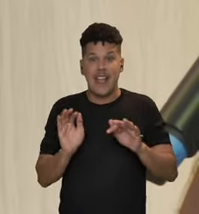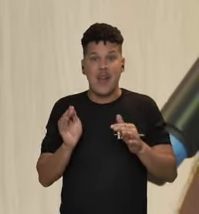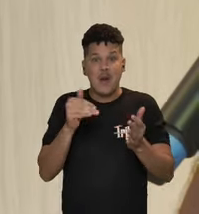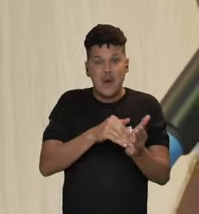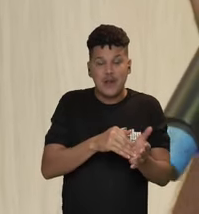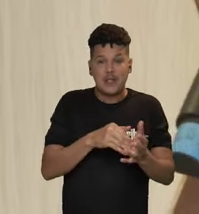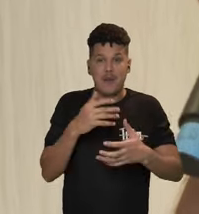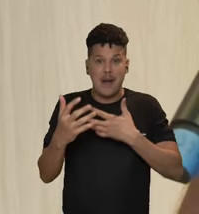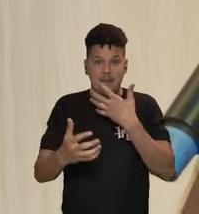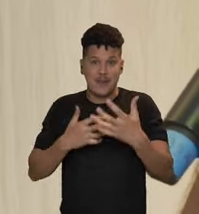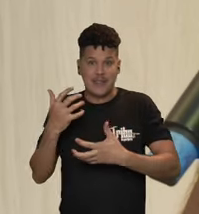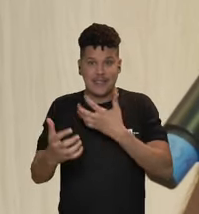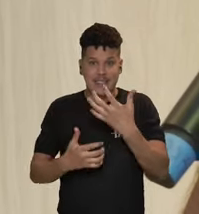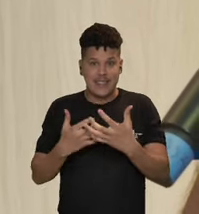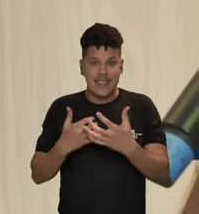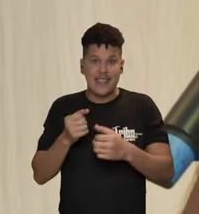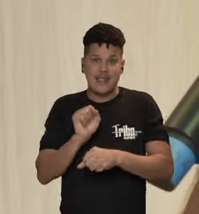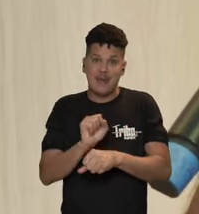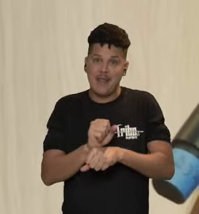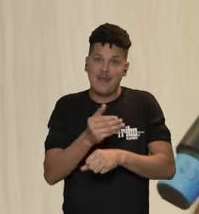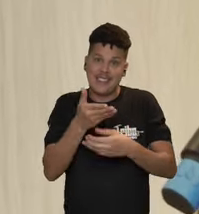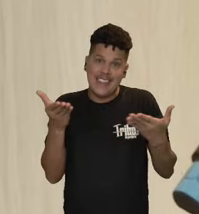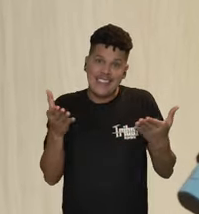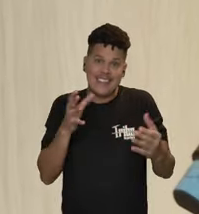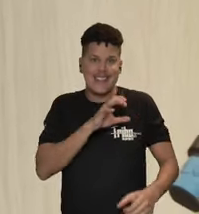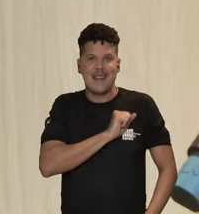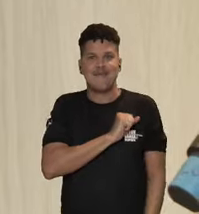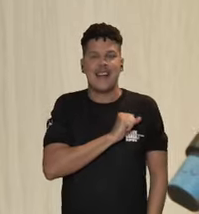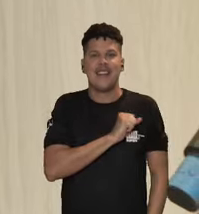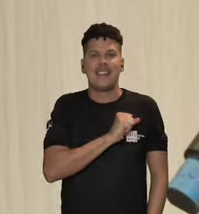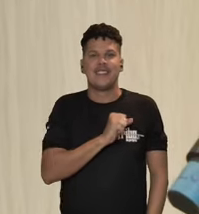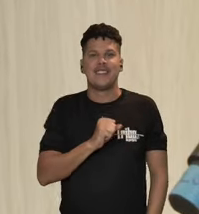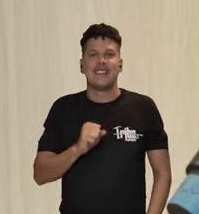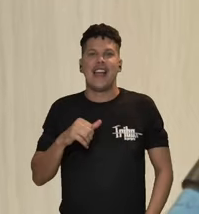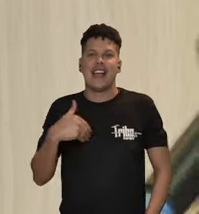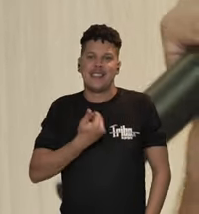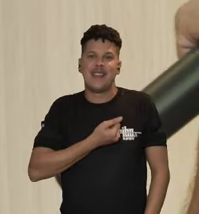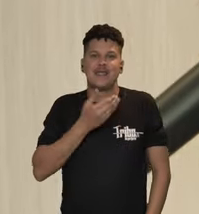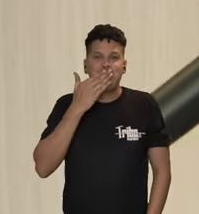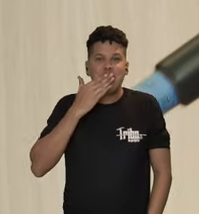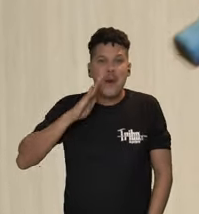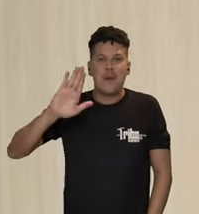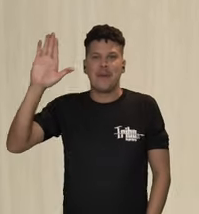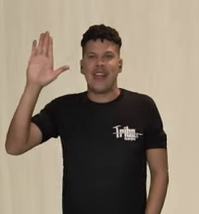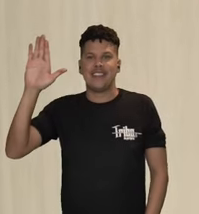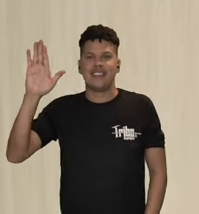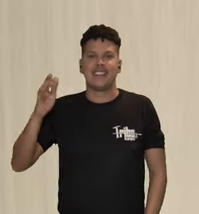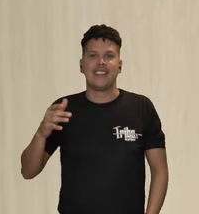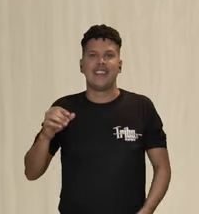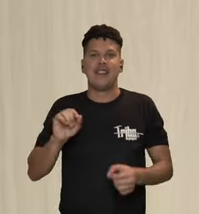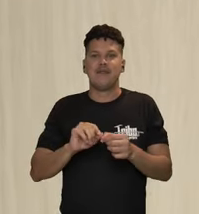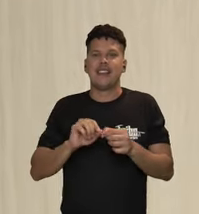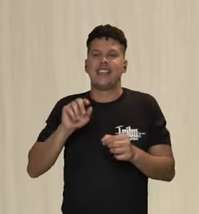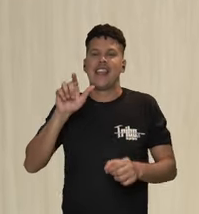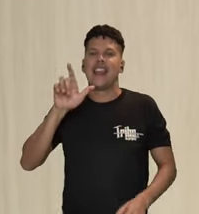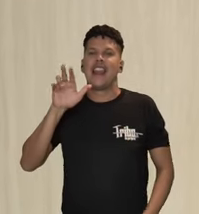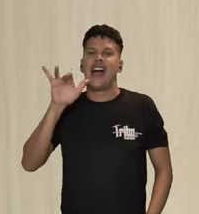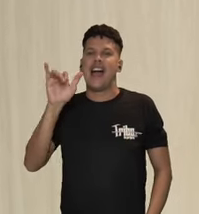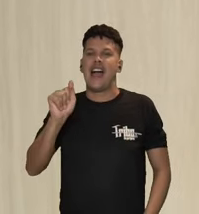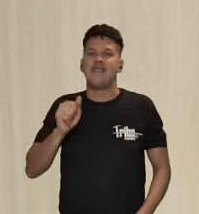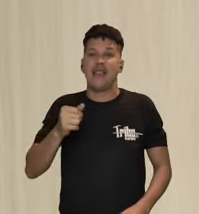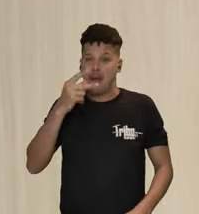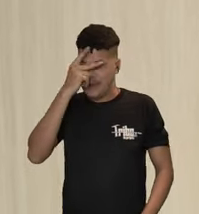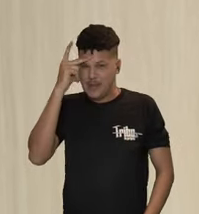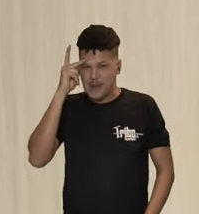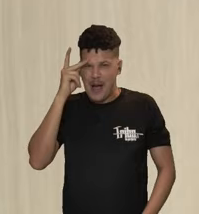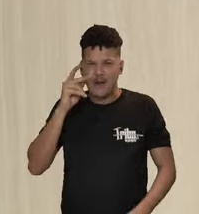mano. A nossa última. Espero que vocês tenham curtido a live. E assim, a gente promete também, né, Luke? Nós vamos fazer uma livezinha pra rapaziada das